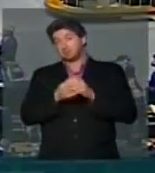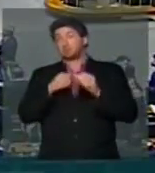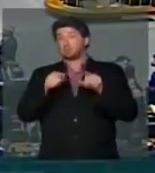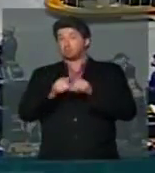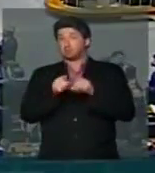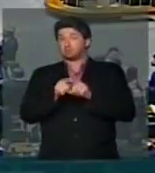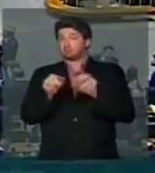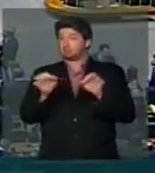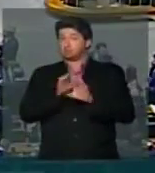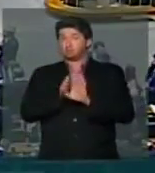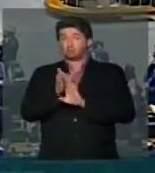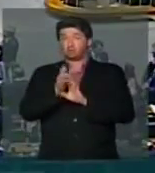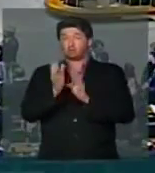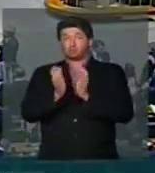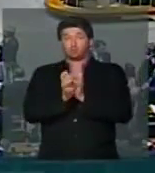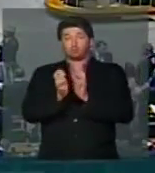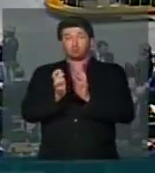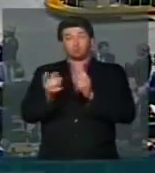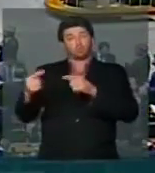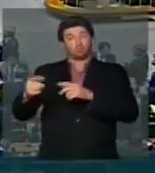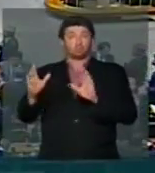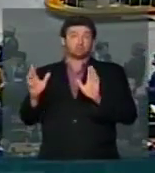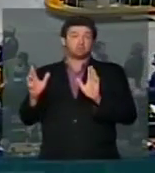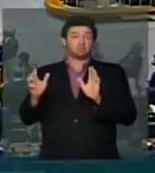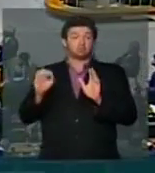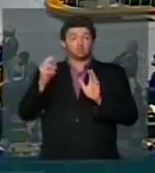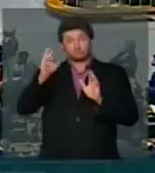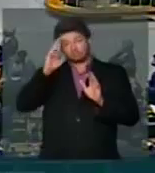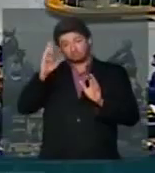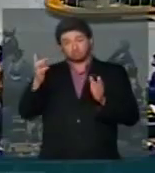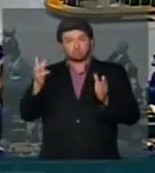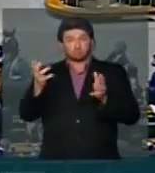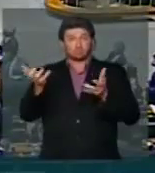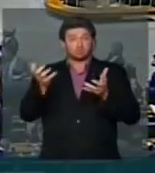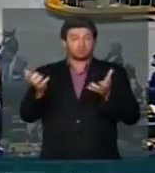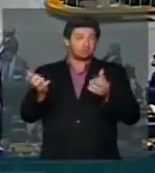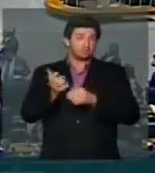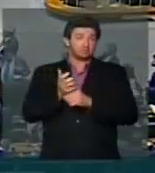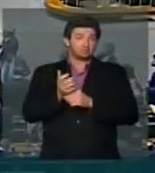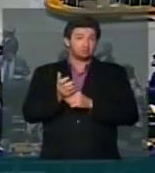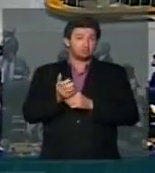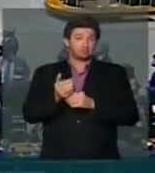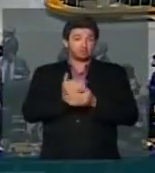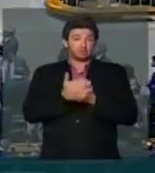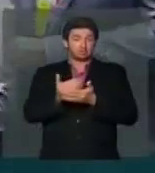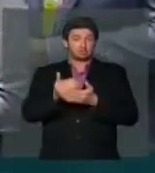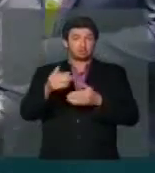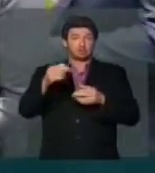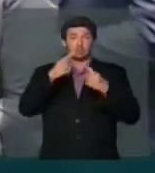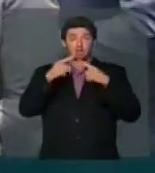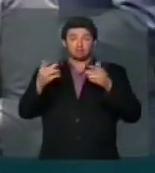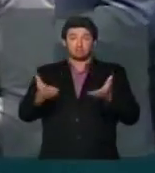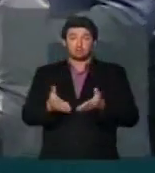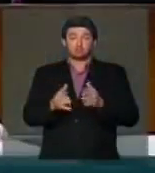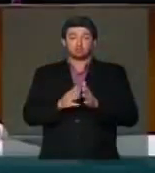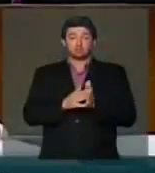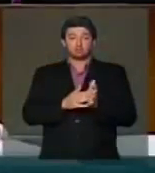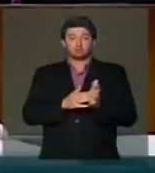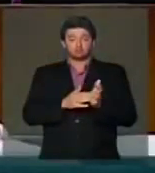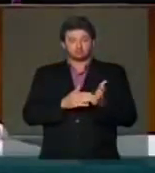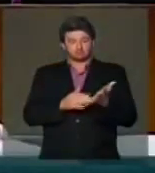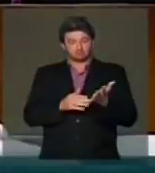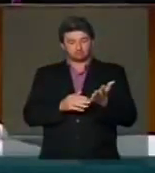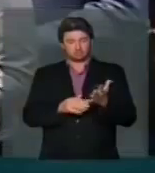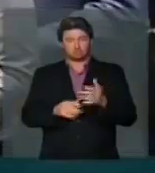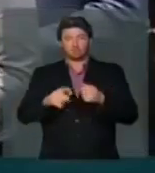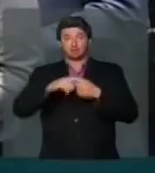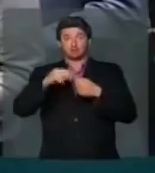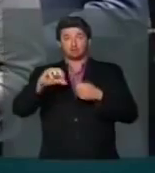o